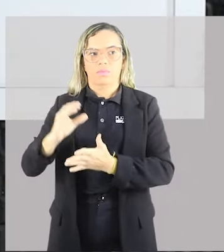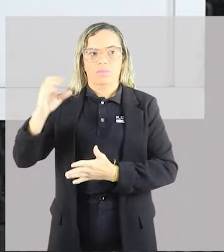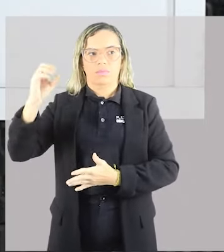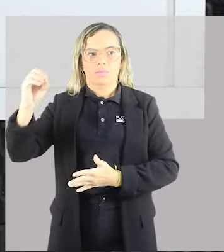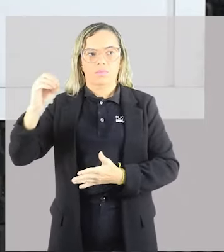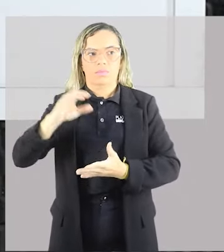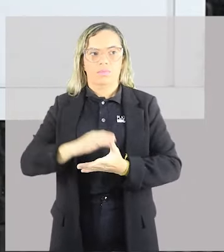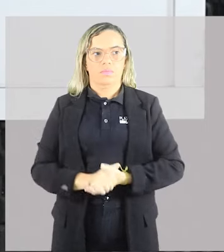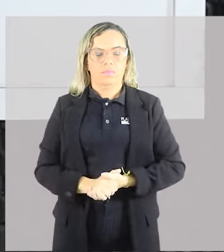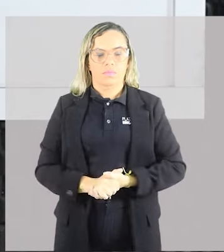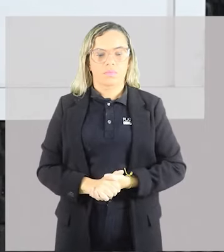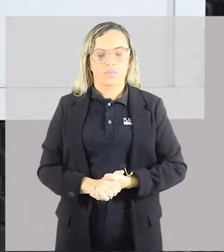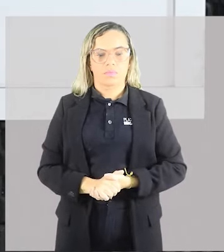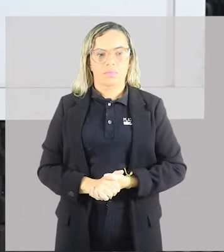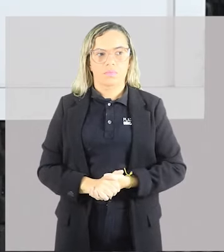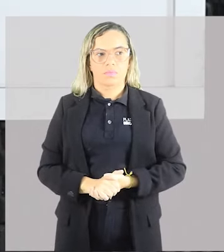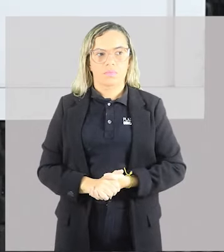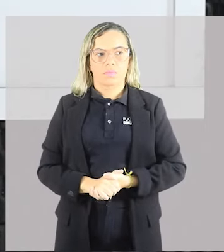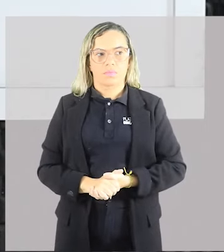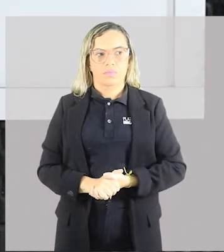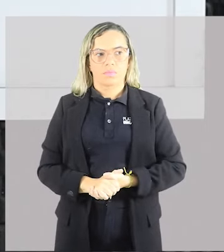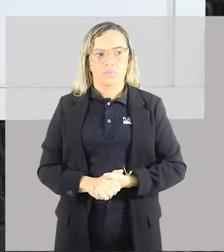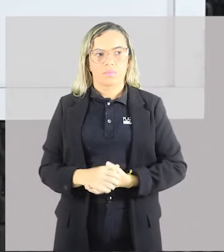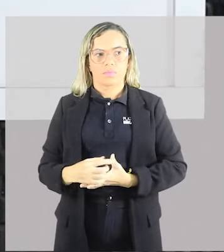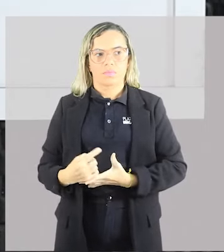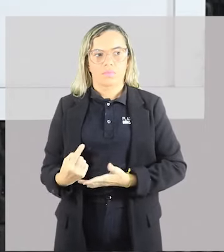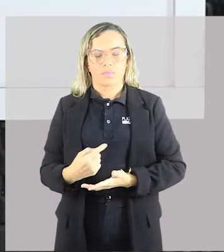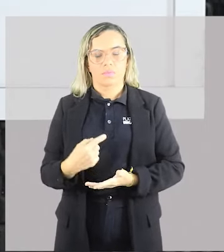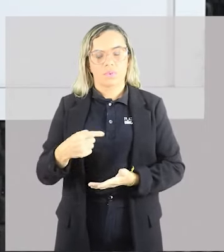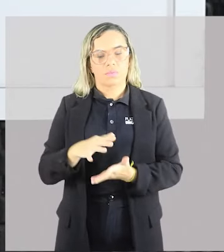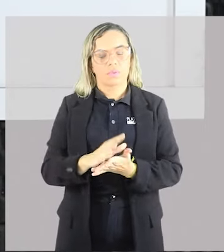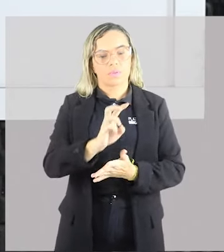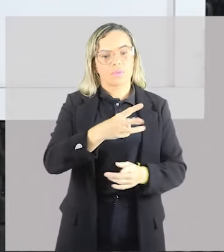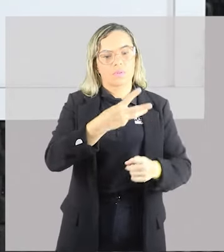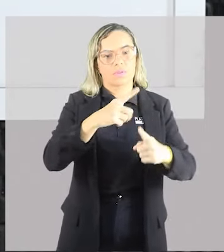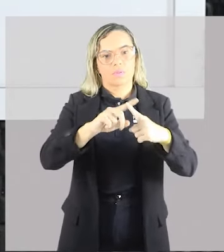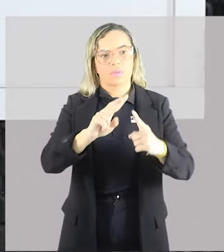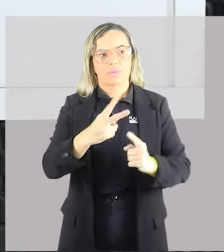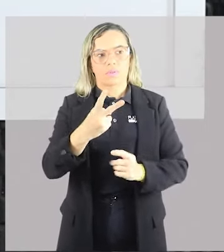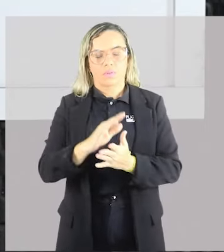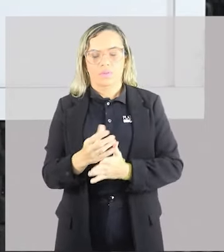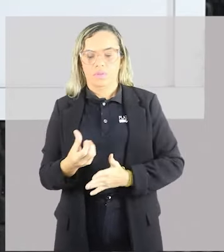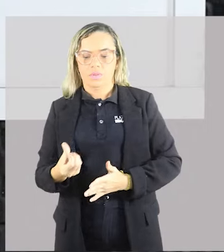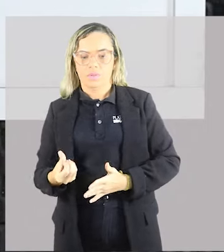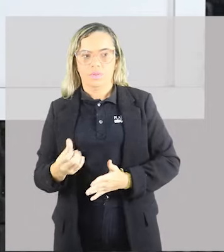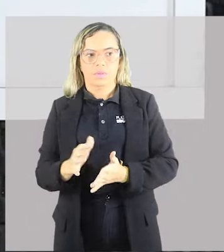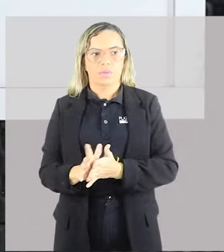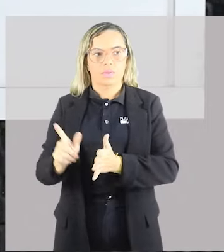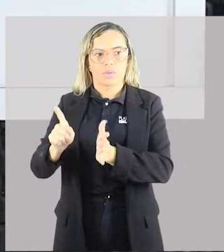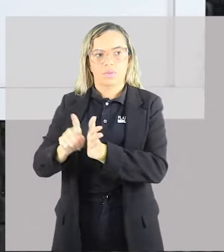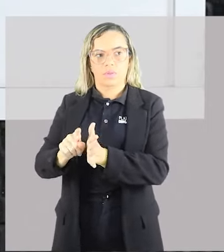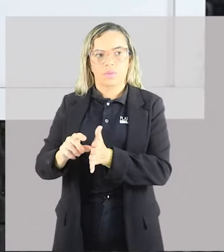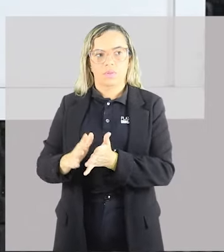é 0 ó nós temos então 3 x 2 D 6 -